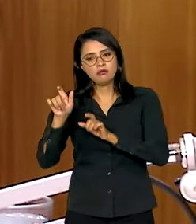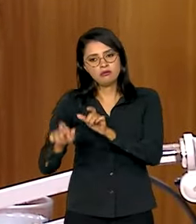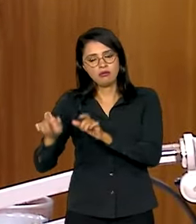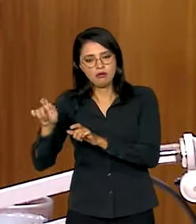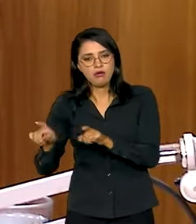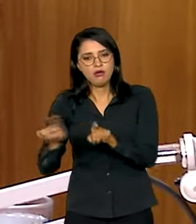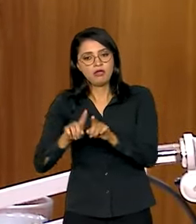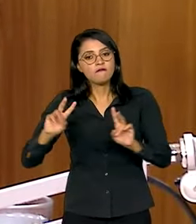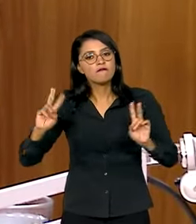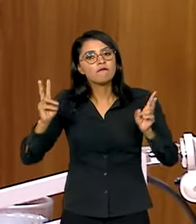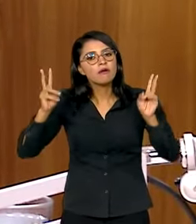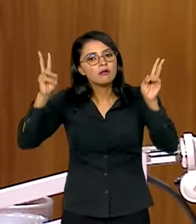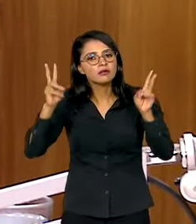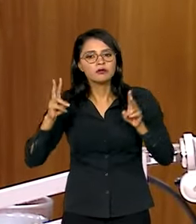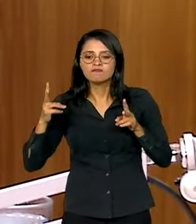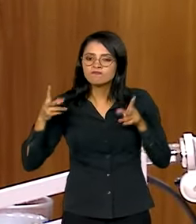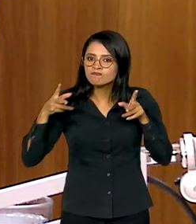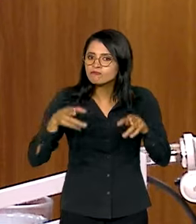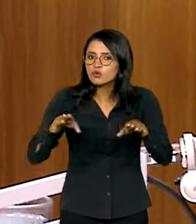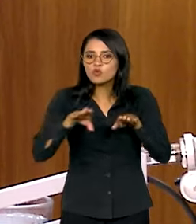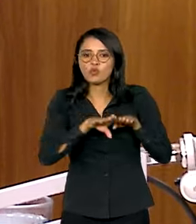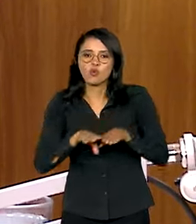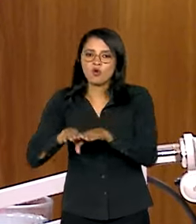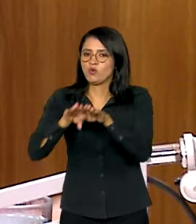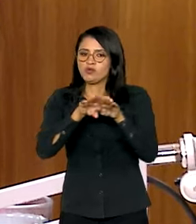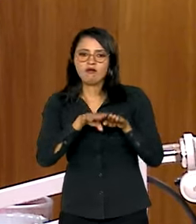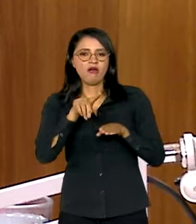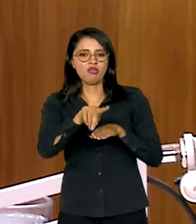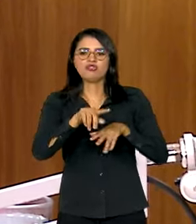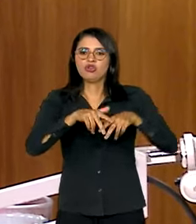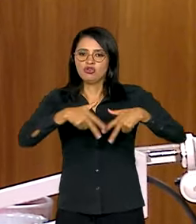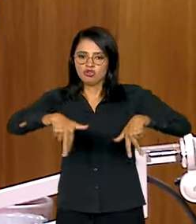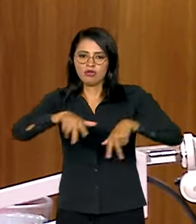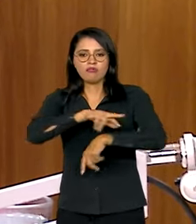e também de valorização de igualdade e equidade de gênero e raça.